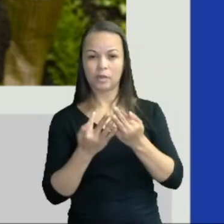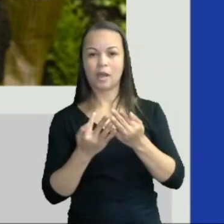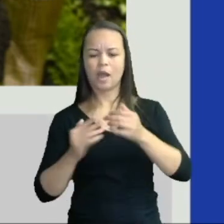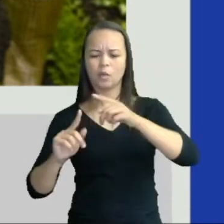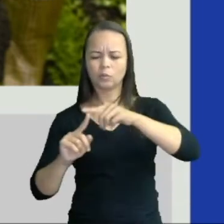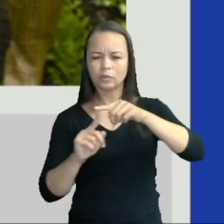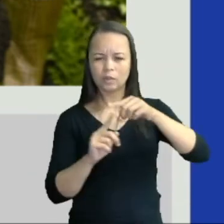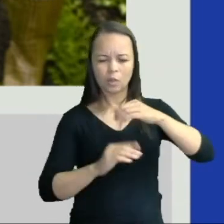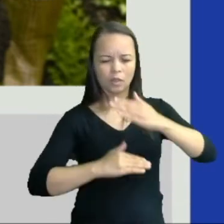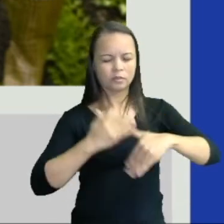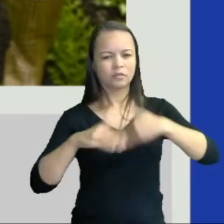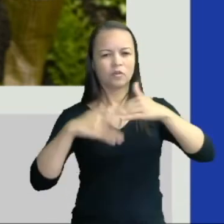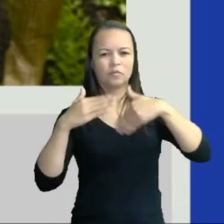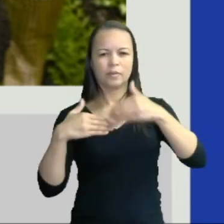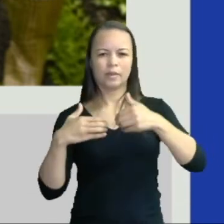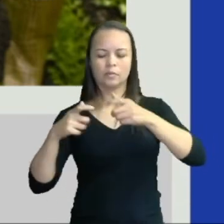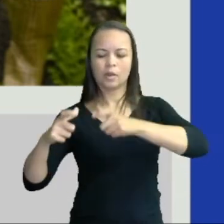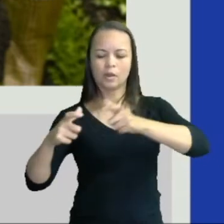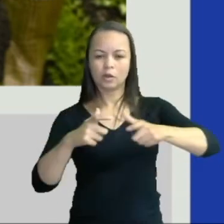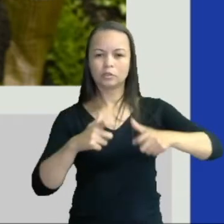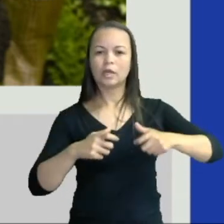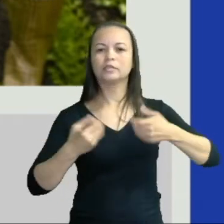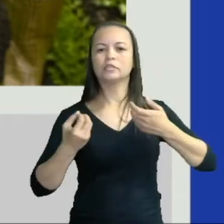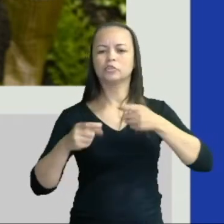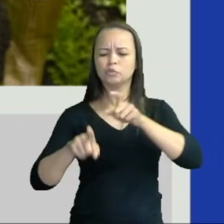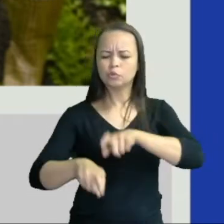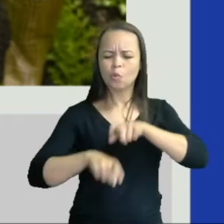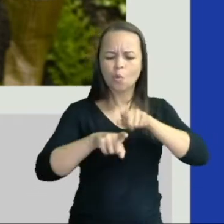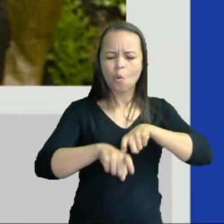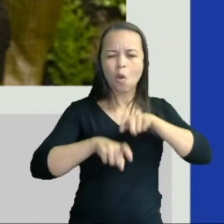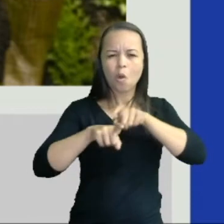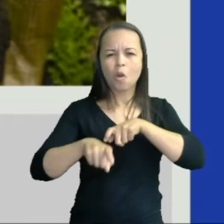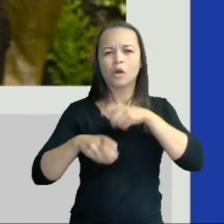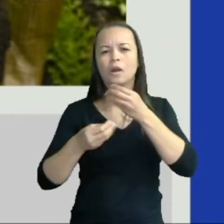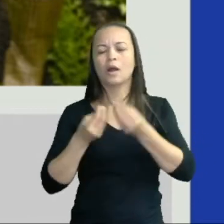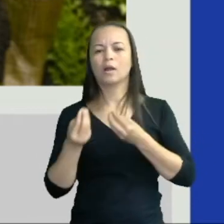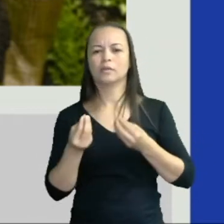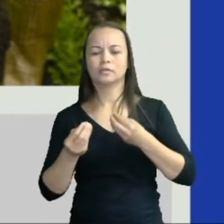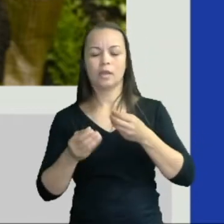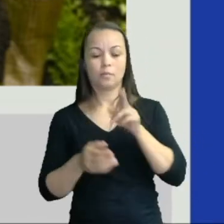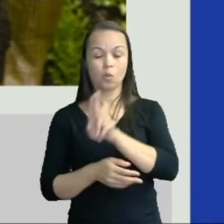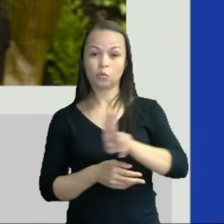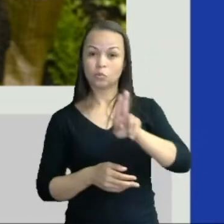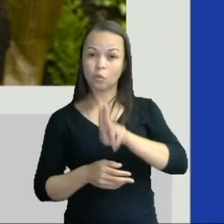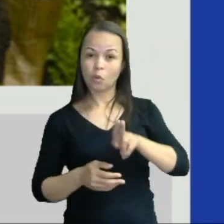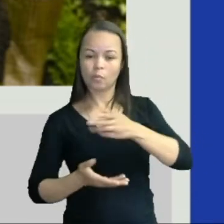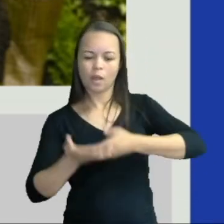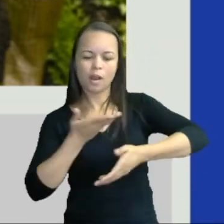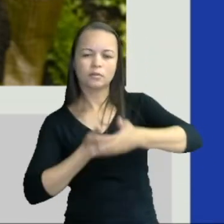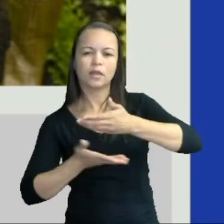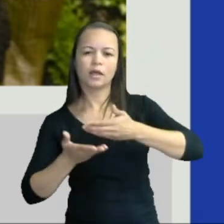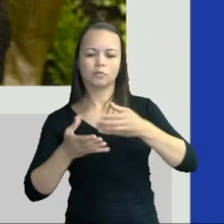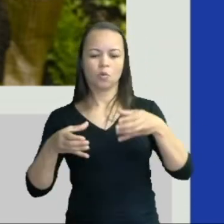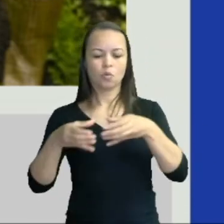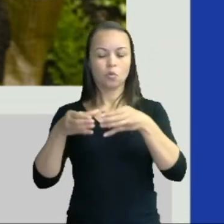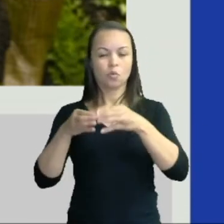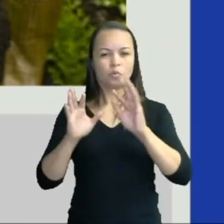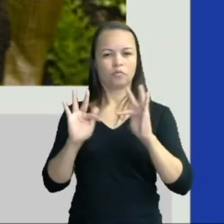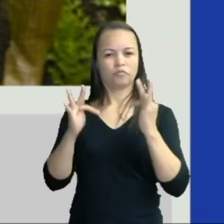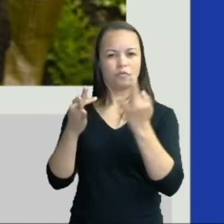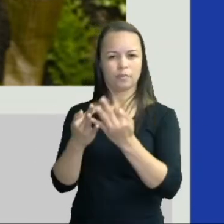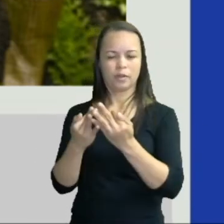agricultura desenvolvida em pequenas propriedades rurais. Recebe esse nome pois é realizada por grupos de famílias,